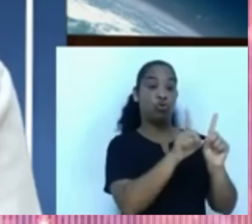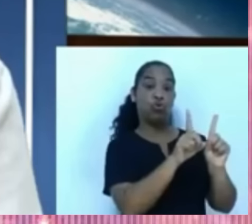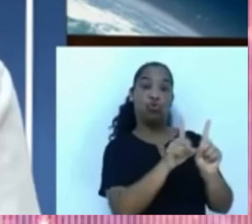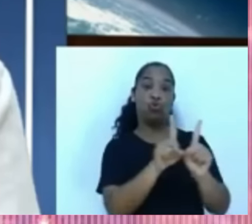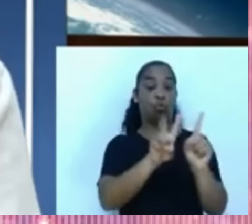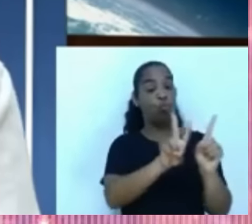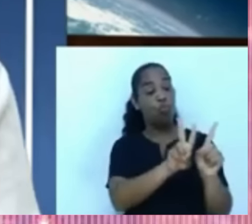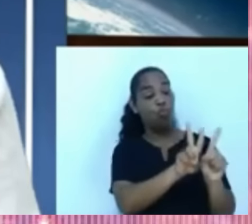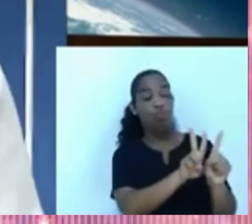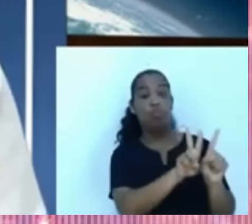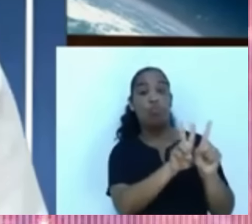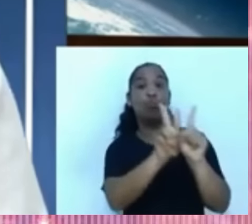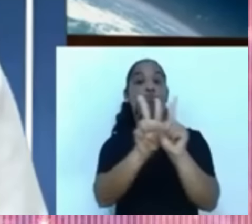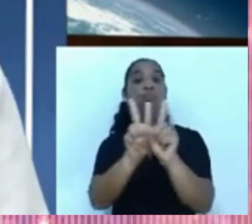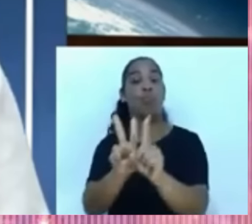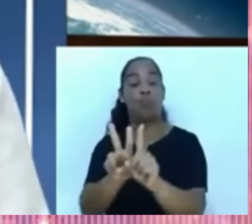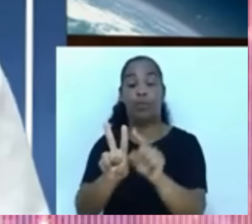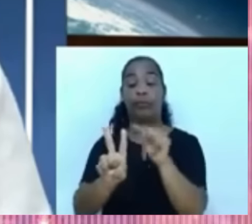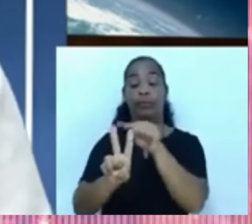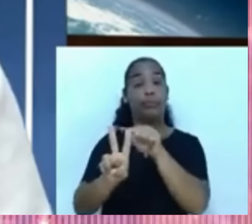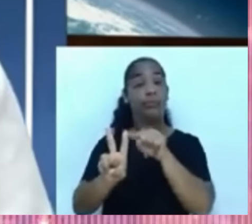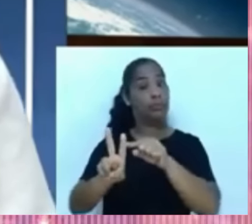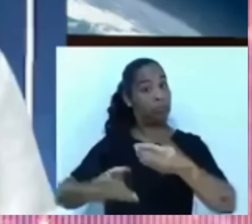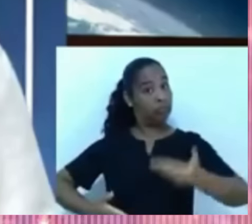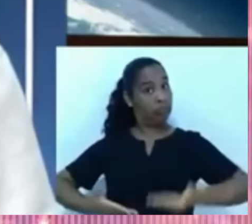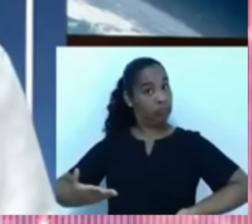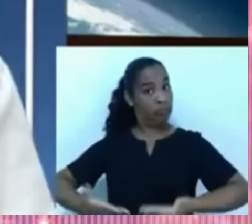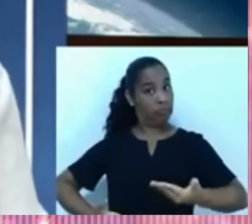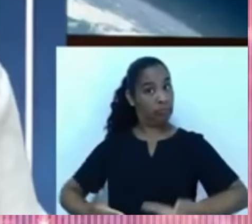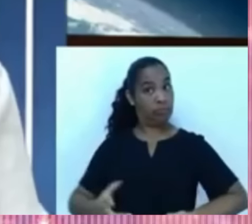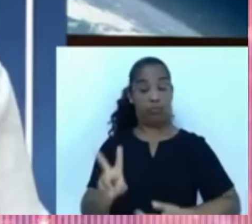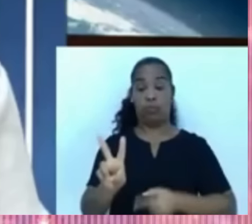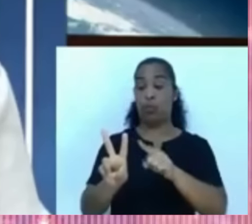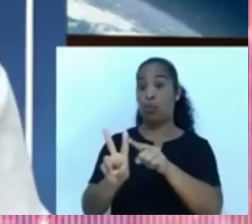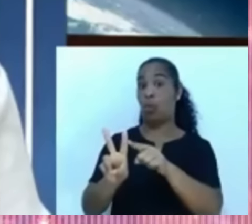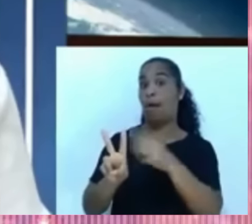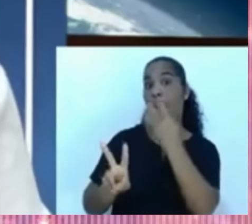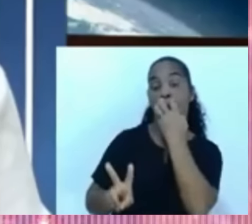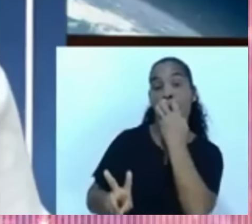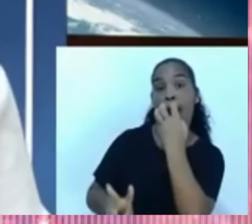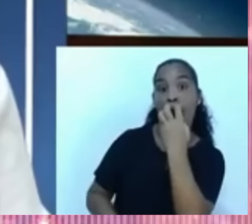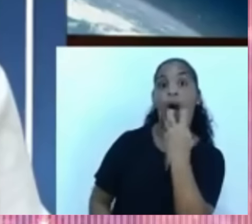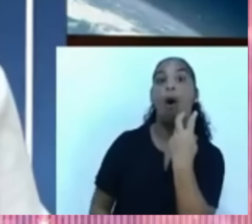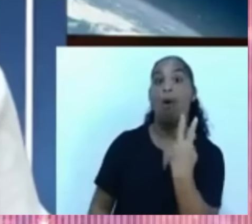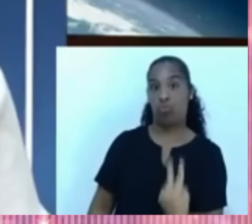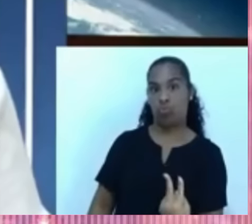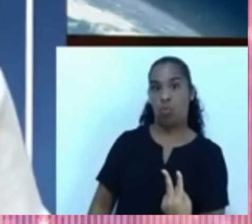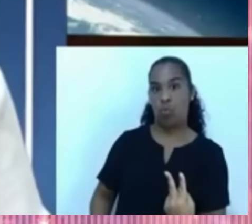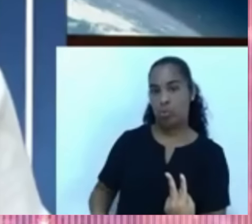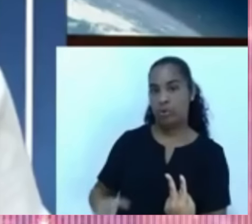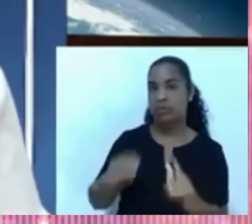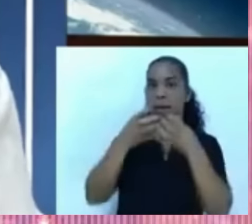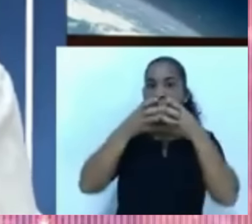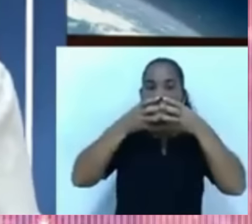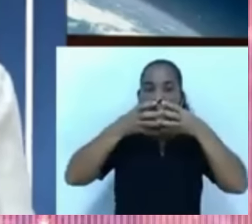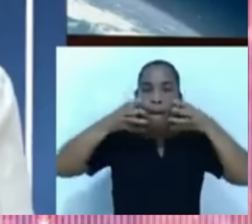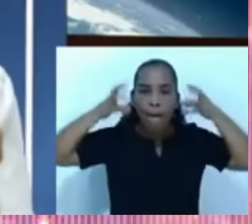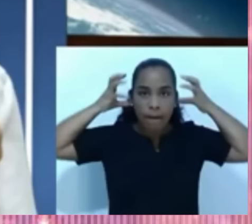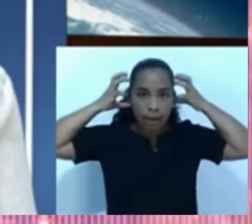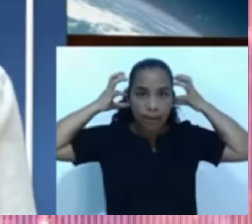servidores um deles trazia dois cães ferozes tendo na boca defesa